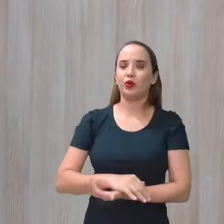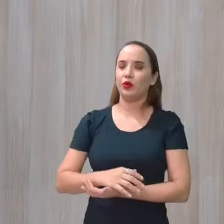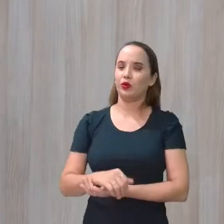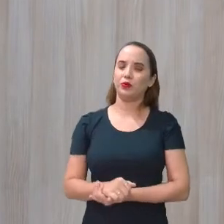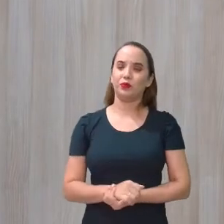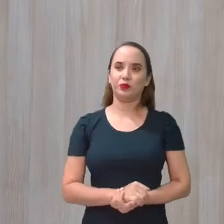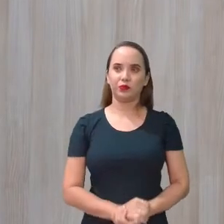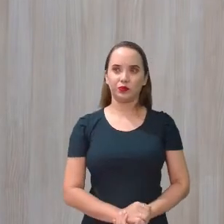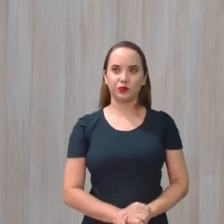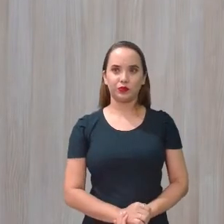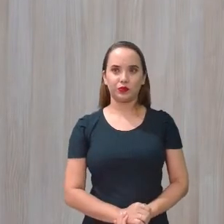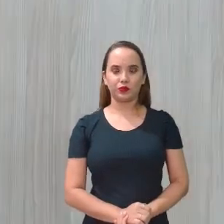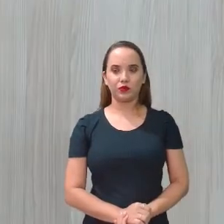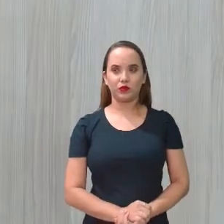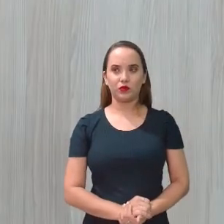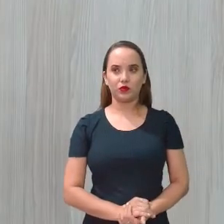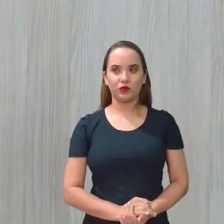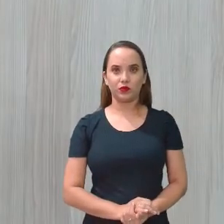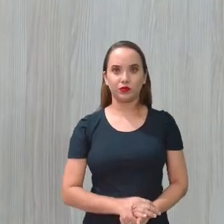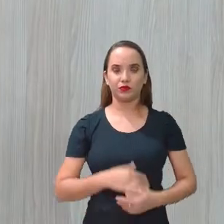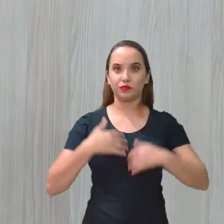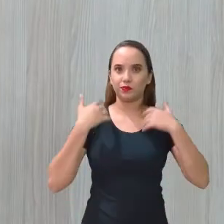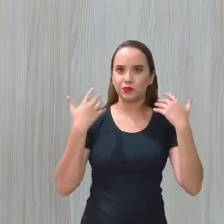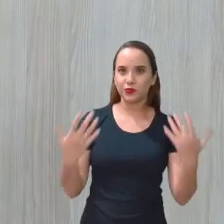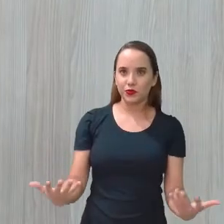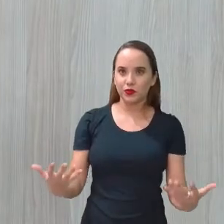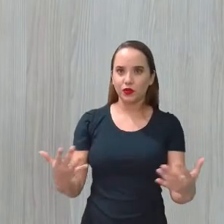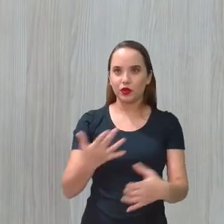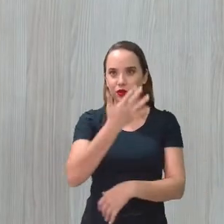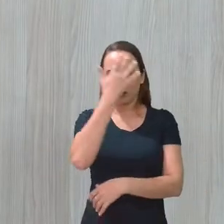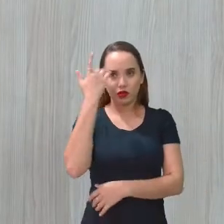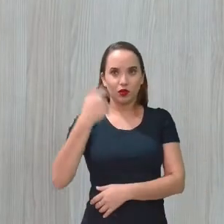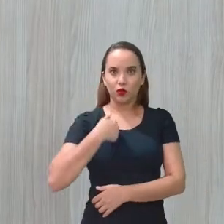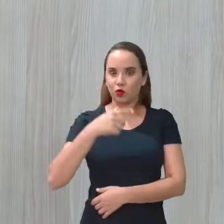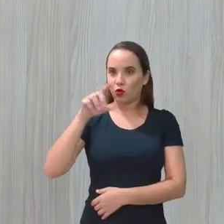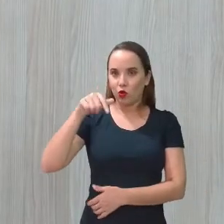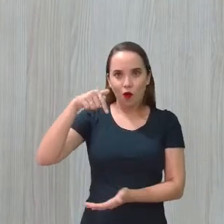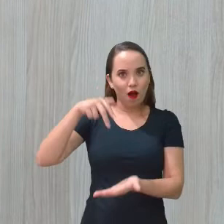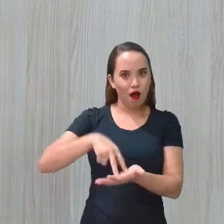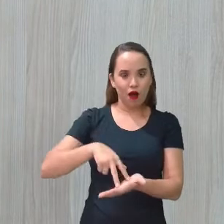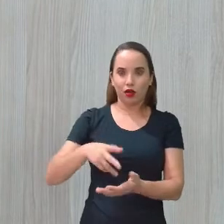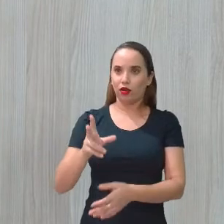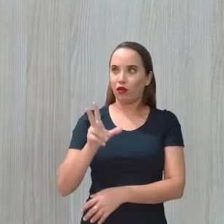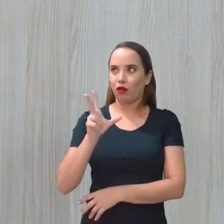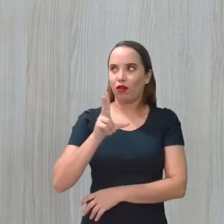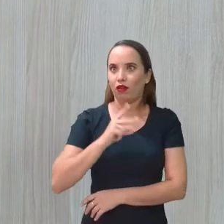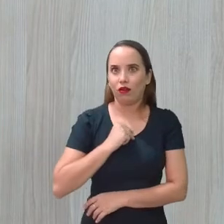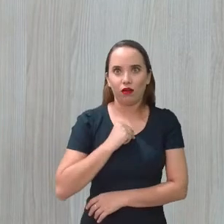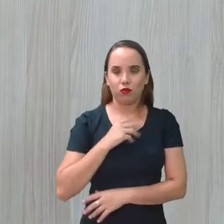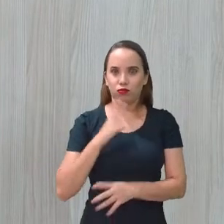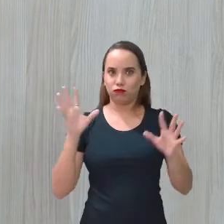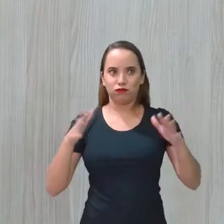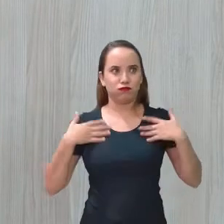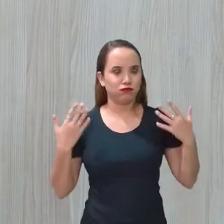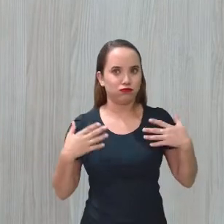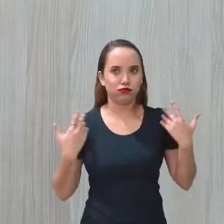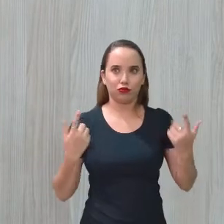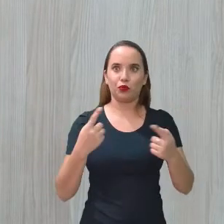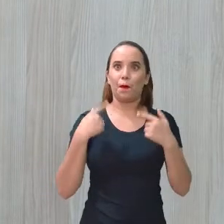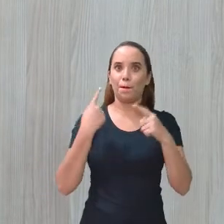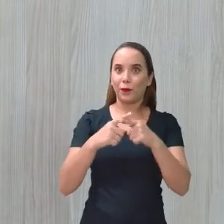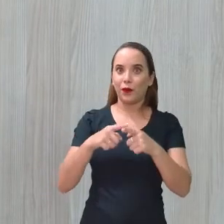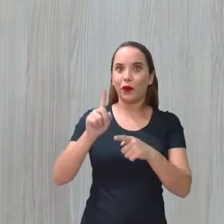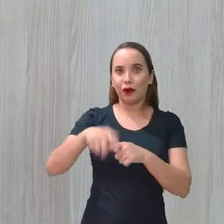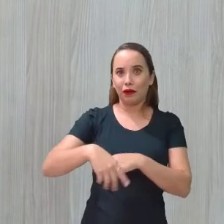aqui nas nossas aulas. Diz aí, Carol. Gente, eu tô aqui surpresa, viu? Porque é como eu aprendi,